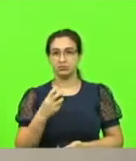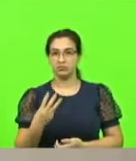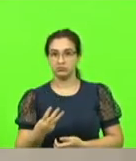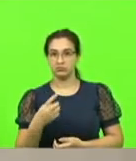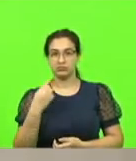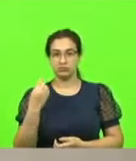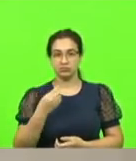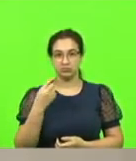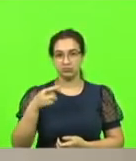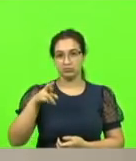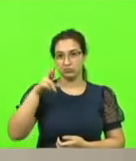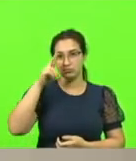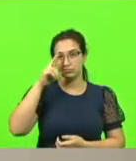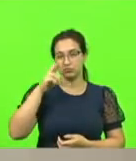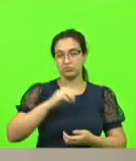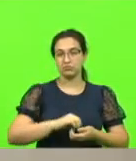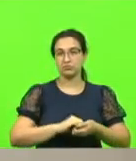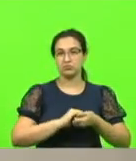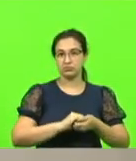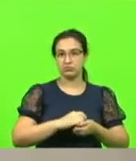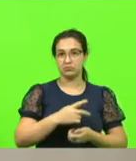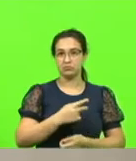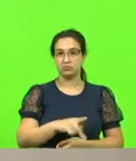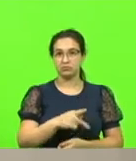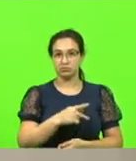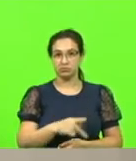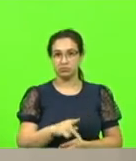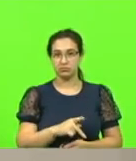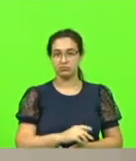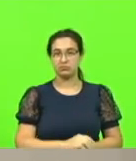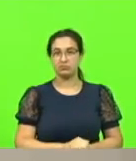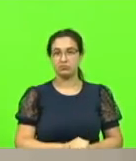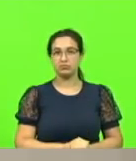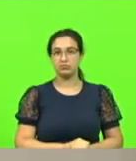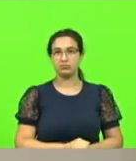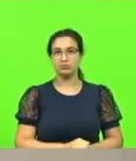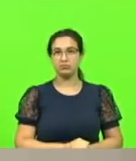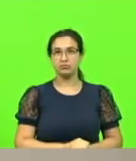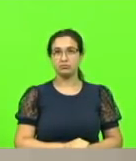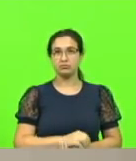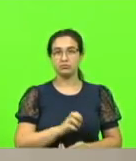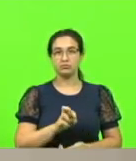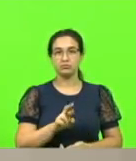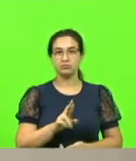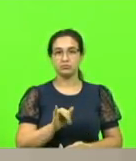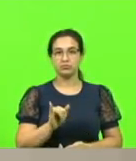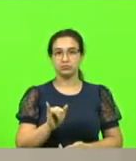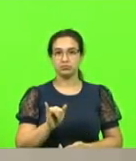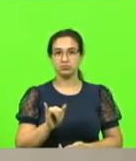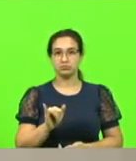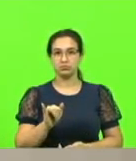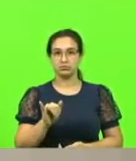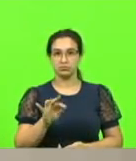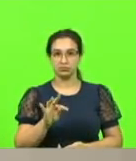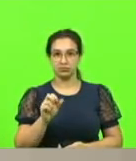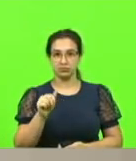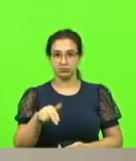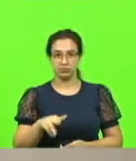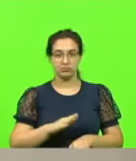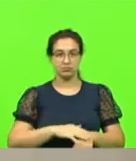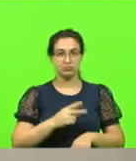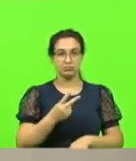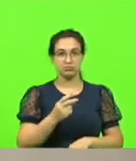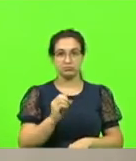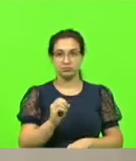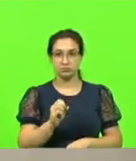deputado Floriano, cumprimentando o professor Eritan José Messias pelos mais de 20 anos de atuação